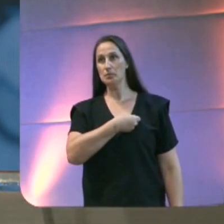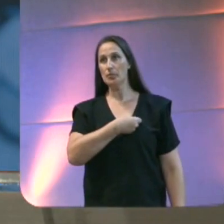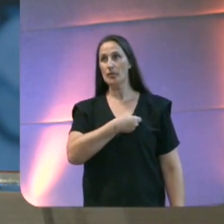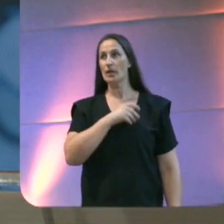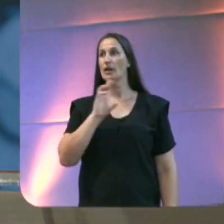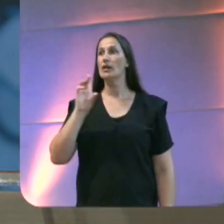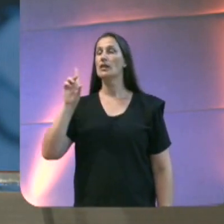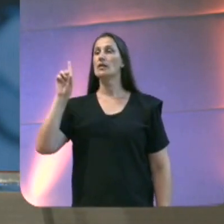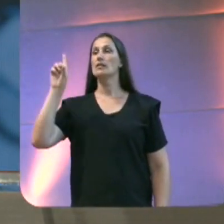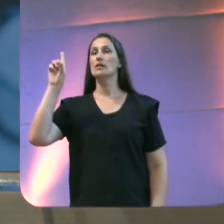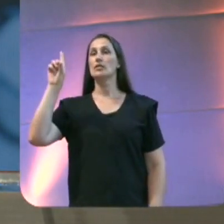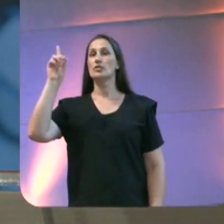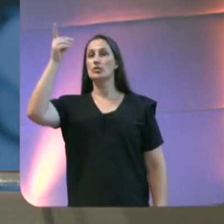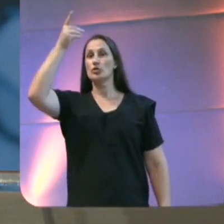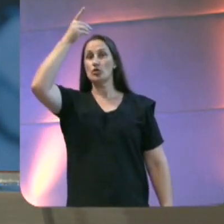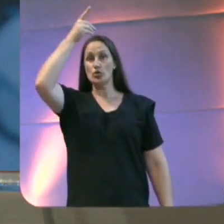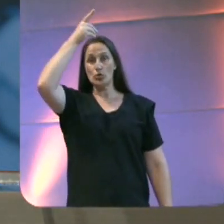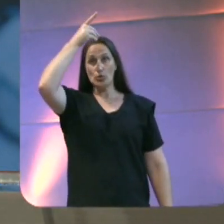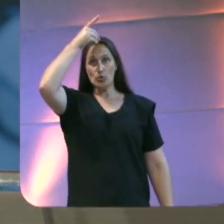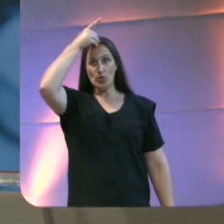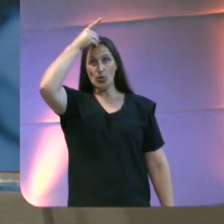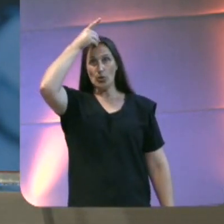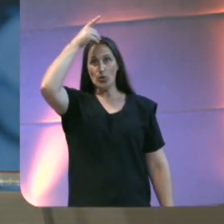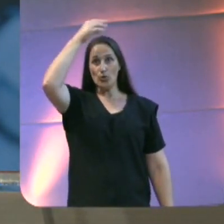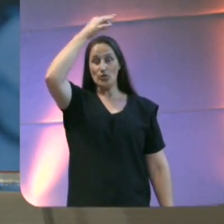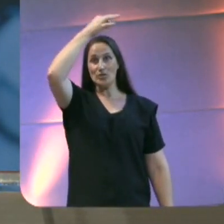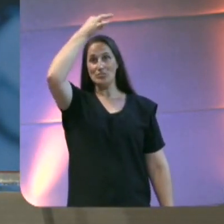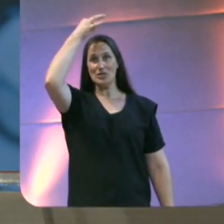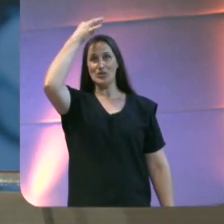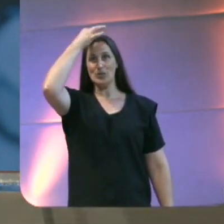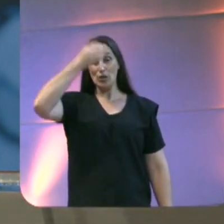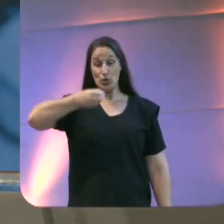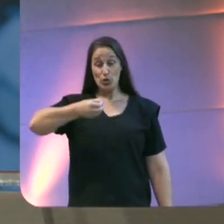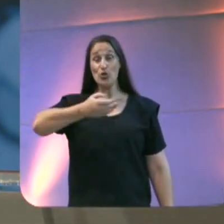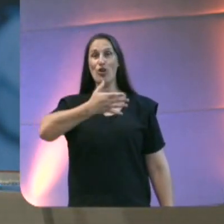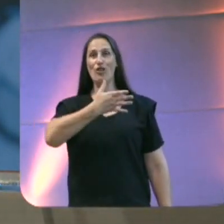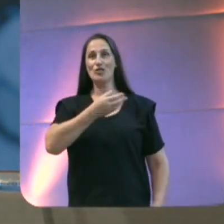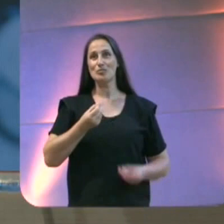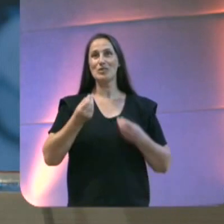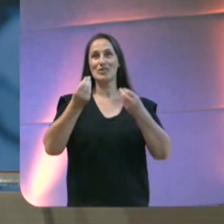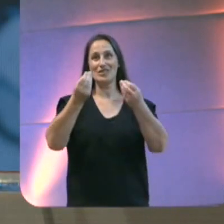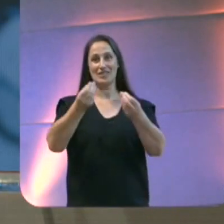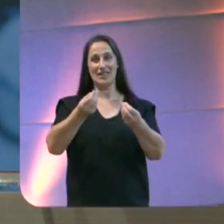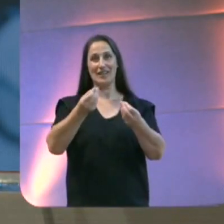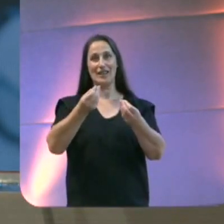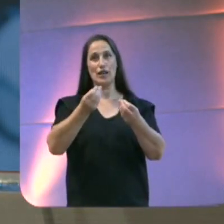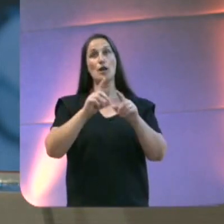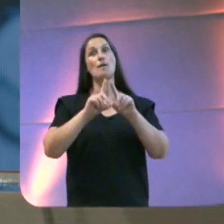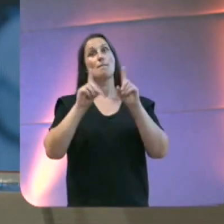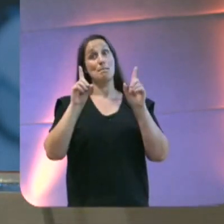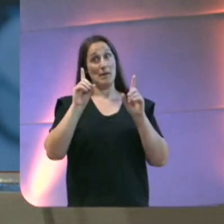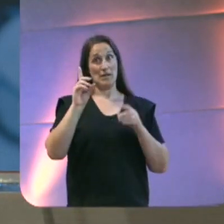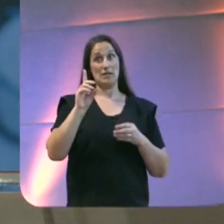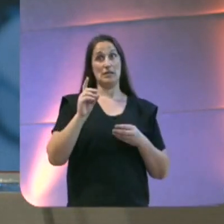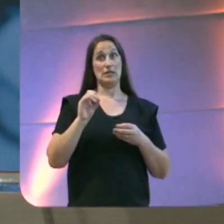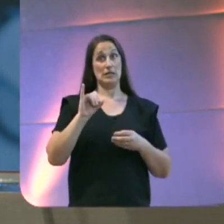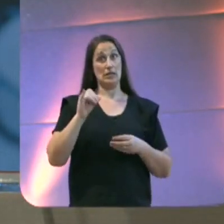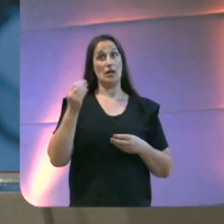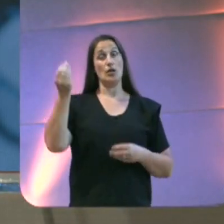Ele tem dons espirituais novos para te dar. Agora, quando Ele te der um dom, vai te dar mais